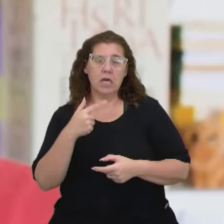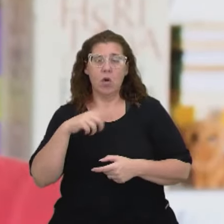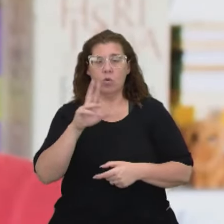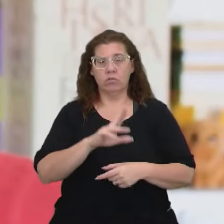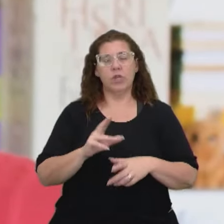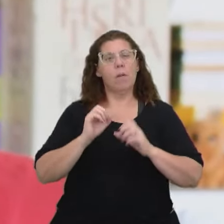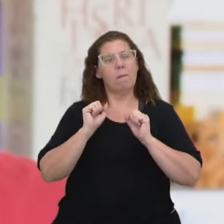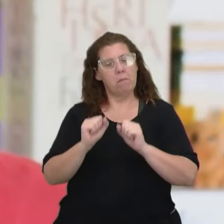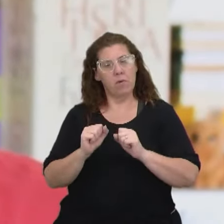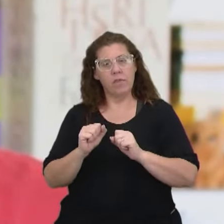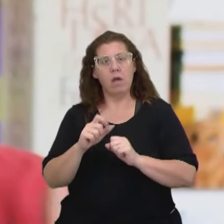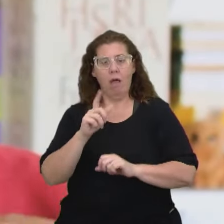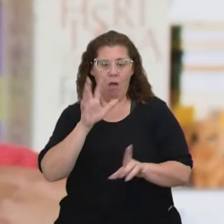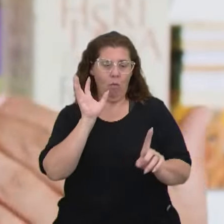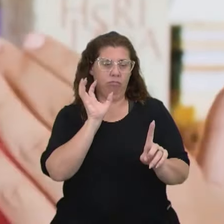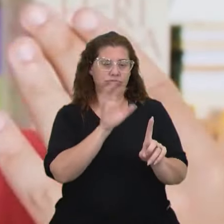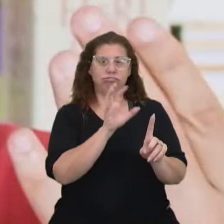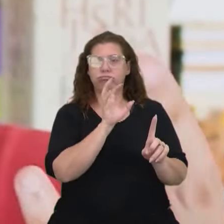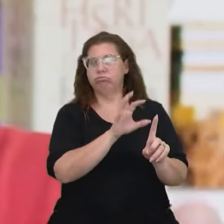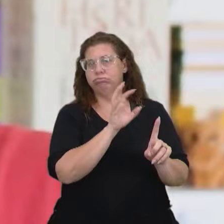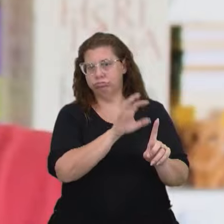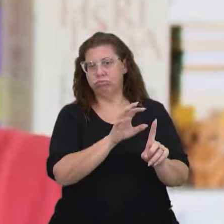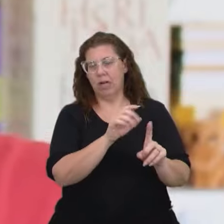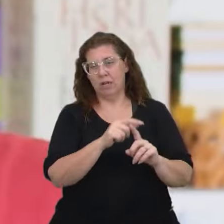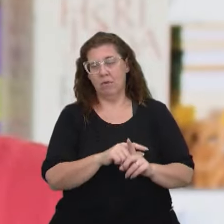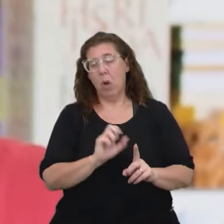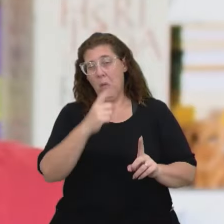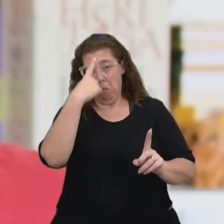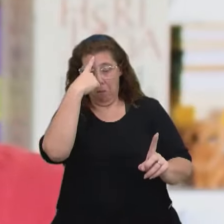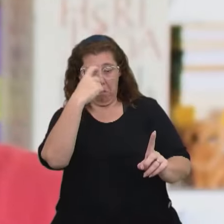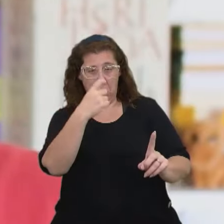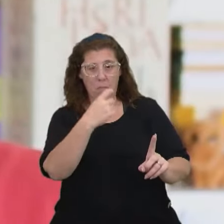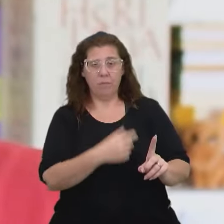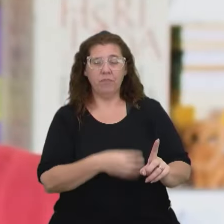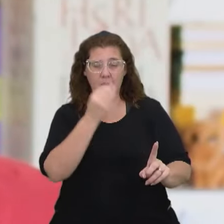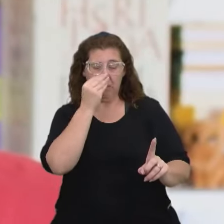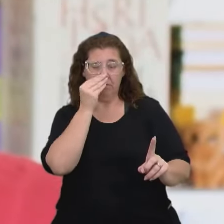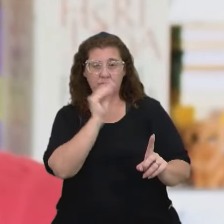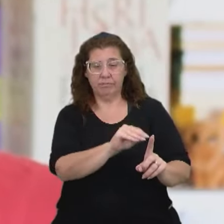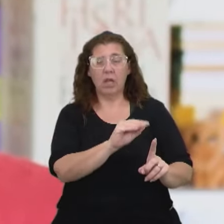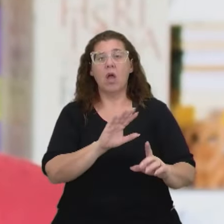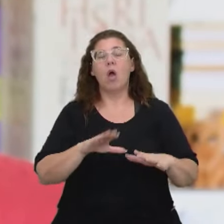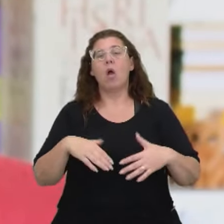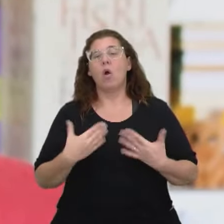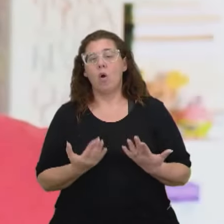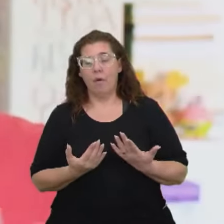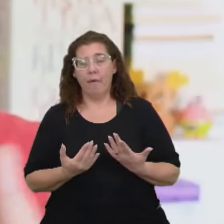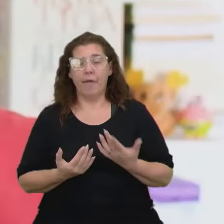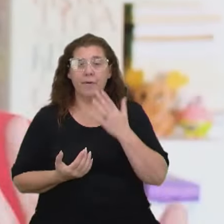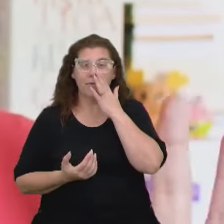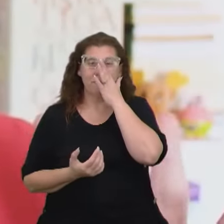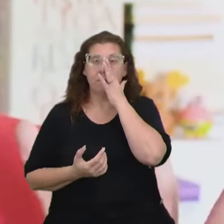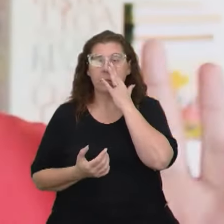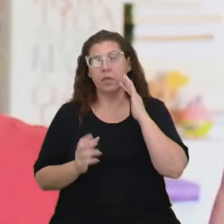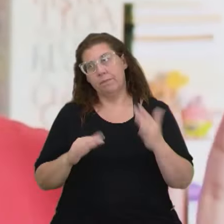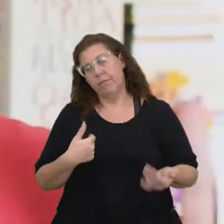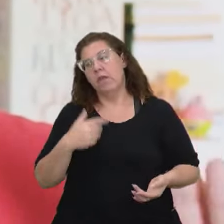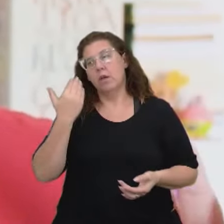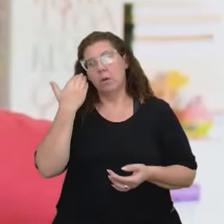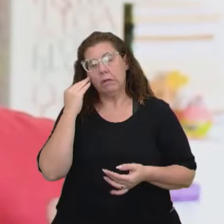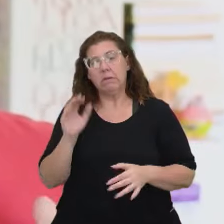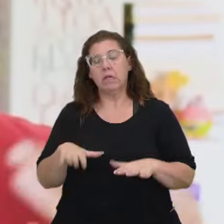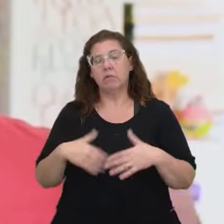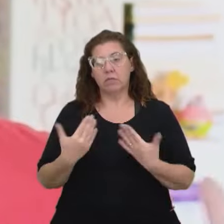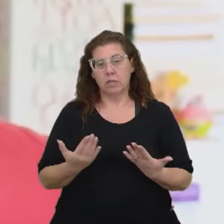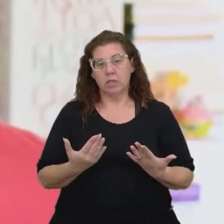uma maneira de influenciar, de violentar, de chegar e de tocar o corpo do outro. Assim eu entendo, então, o poder